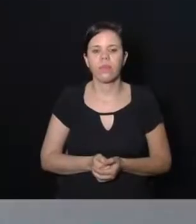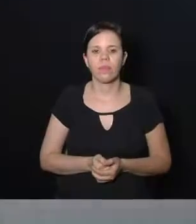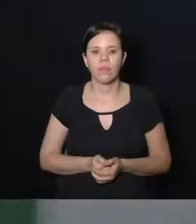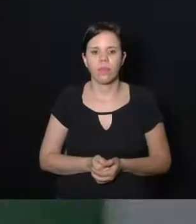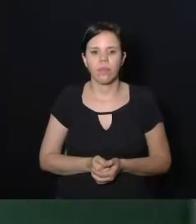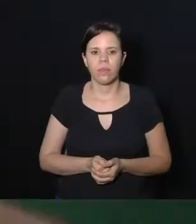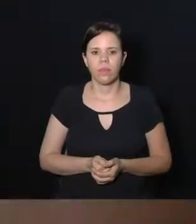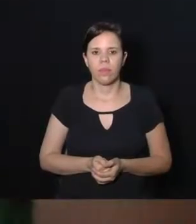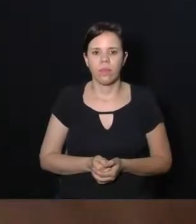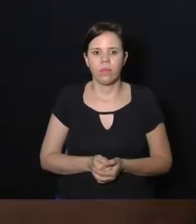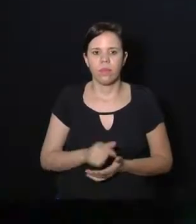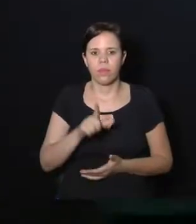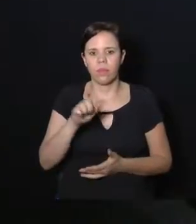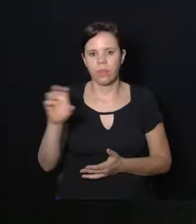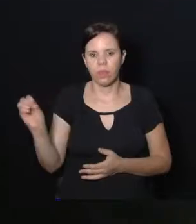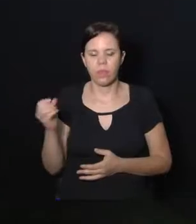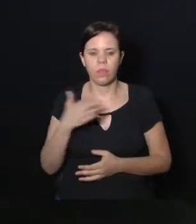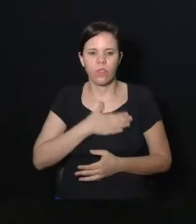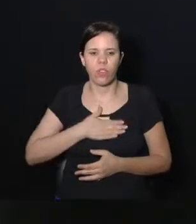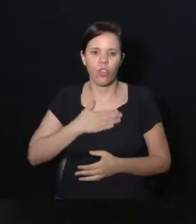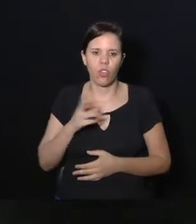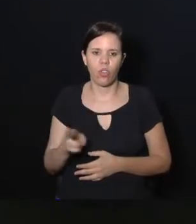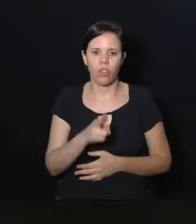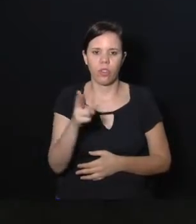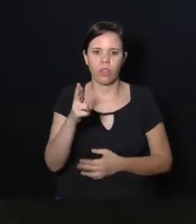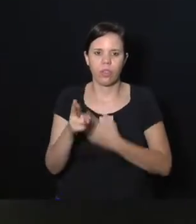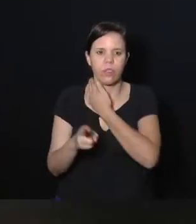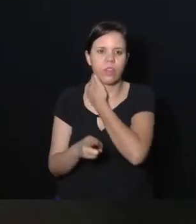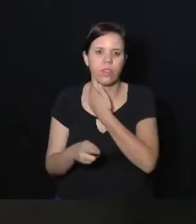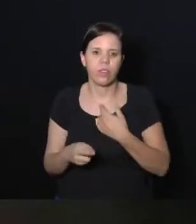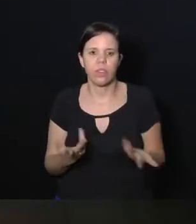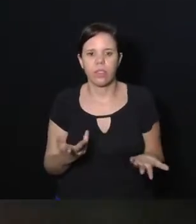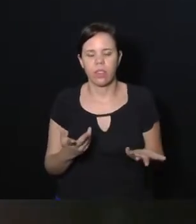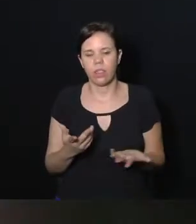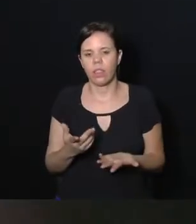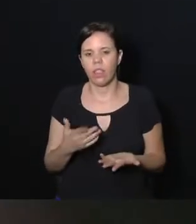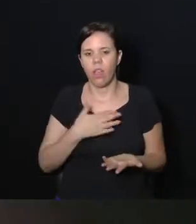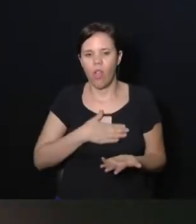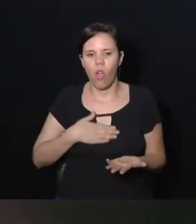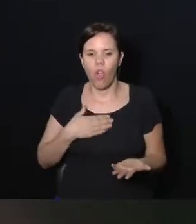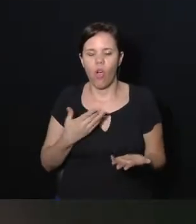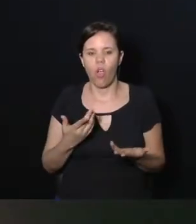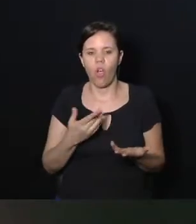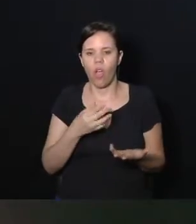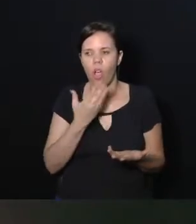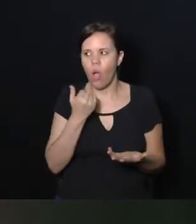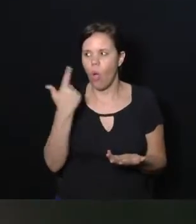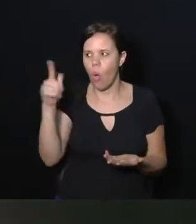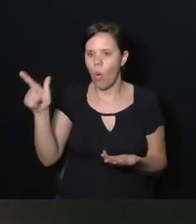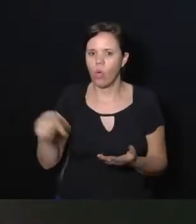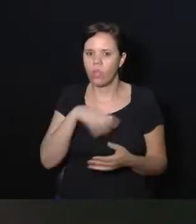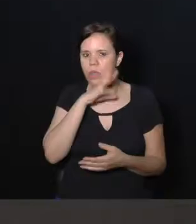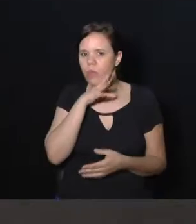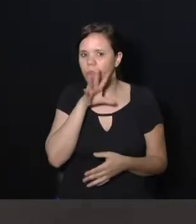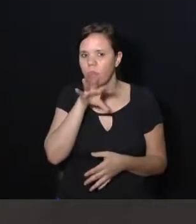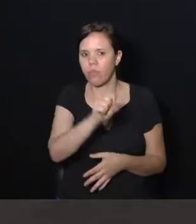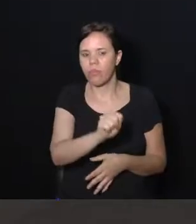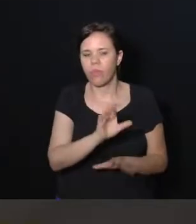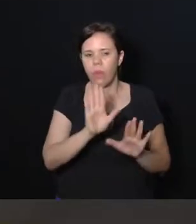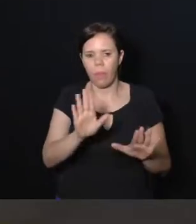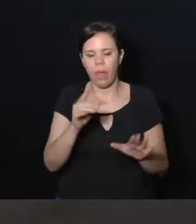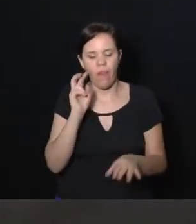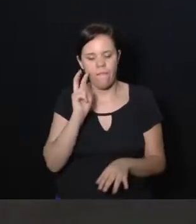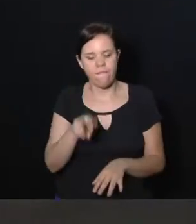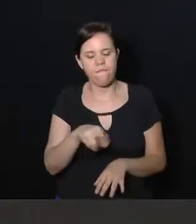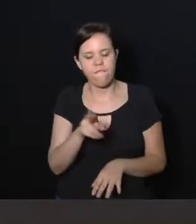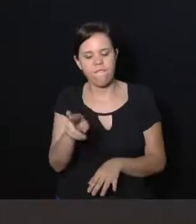Já o Leonardo gosta de ratos. A Emera é da espécie Twister. Ia servir de comida para outros animais. Mas ao ver a